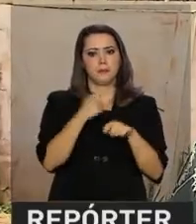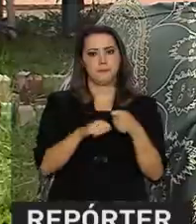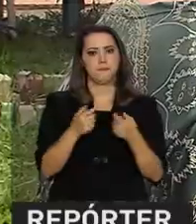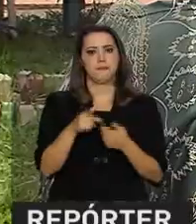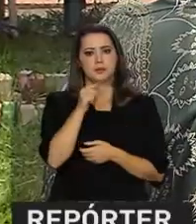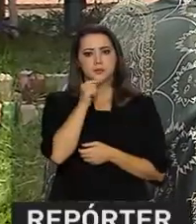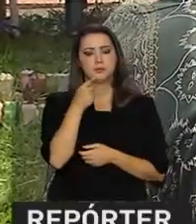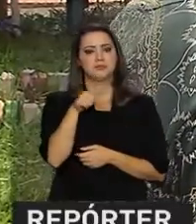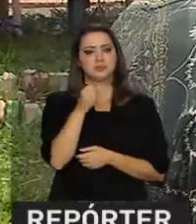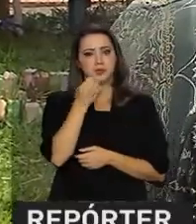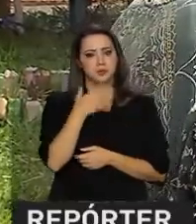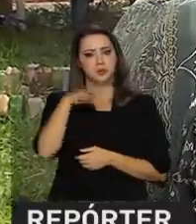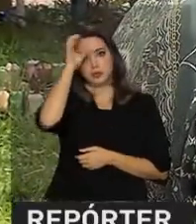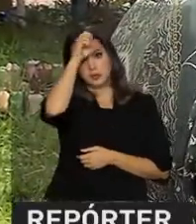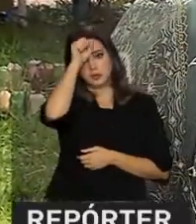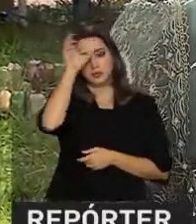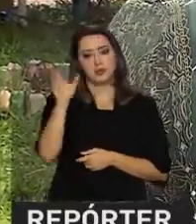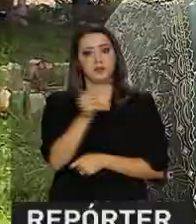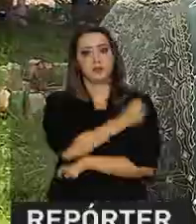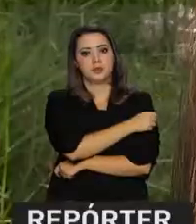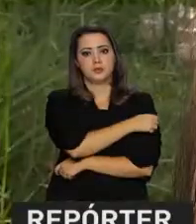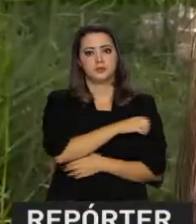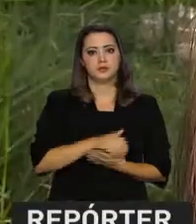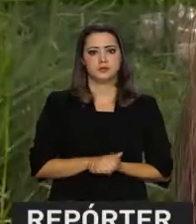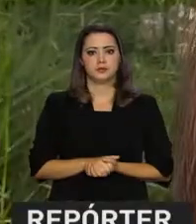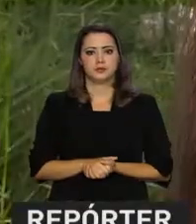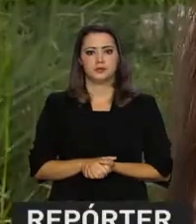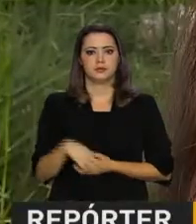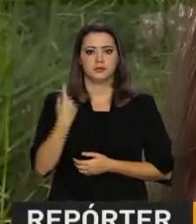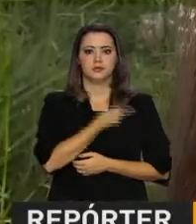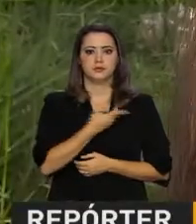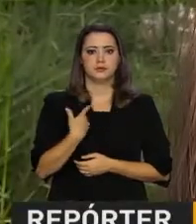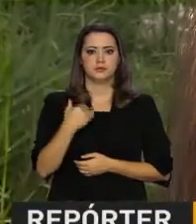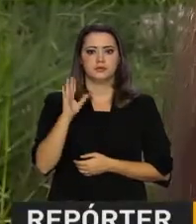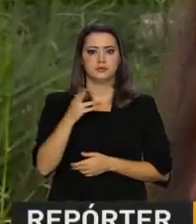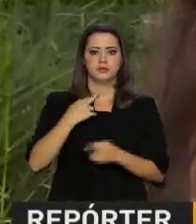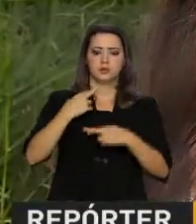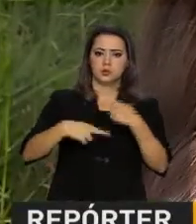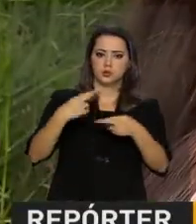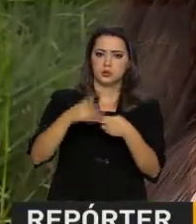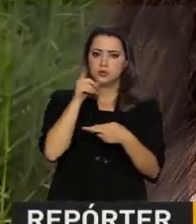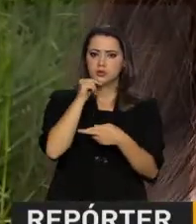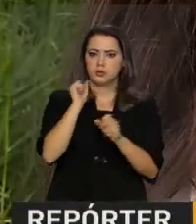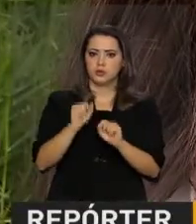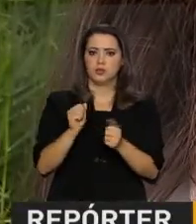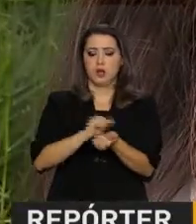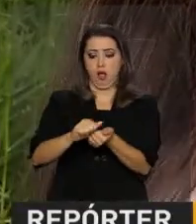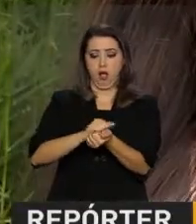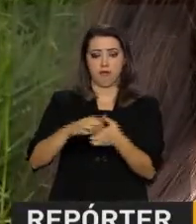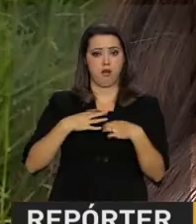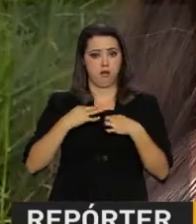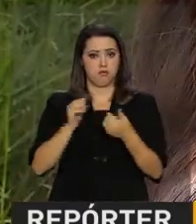de água. Lição aprendida pelas alunas. Com isso a gente reaproveita a água, tipo roupa da máquina, a